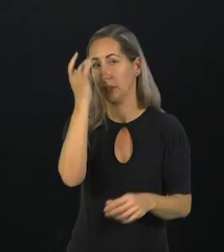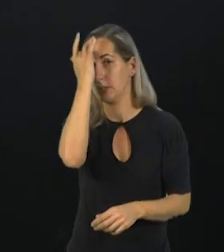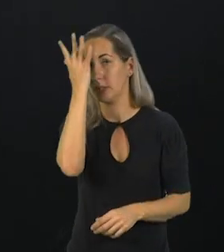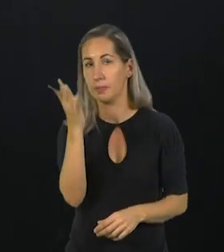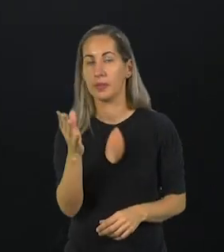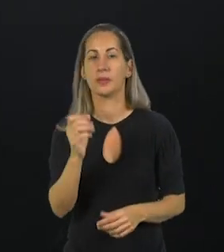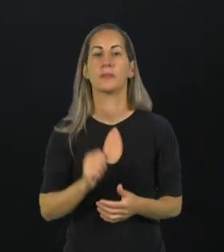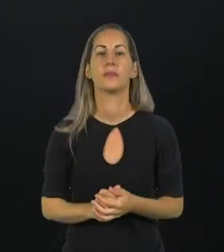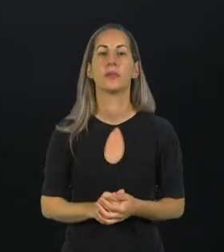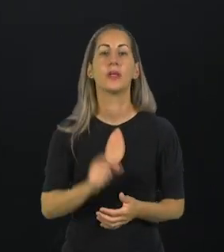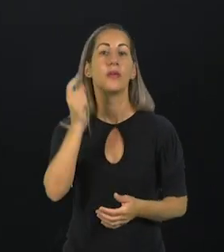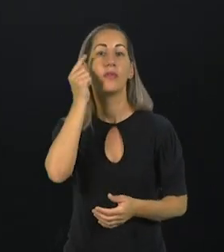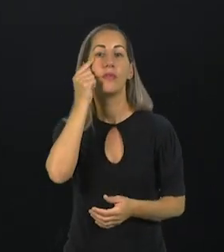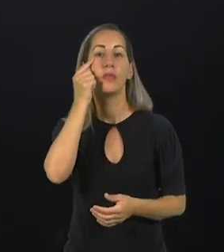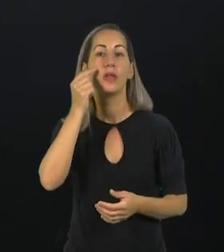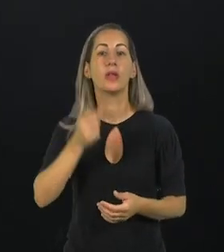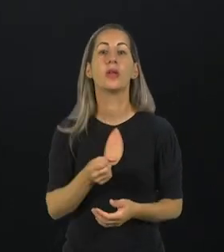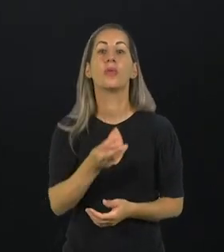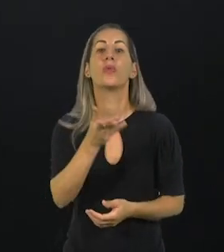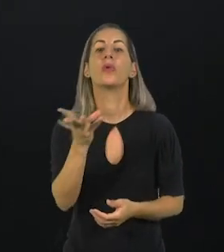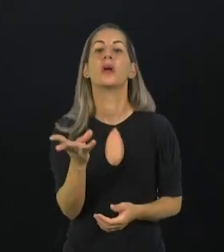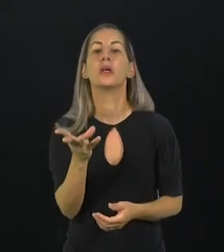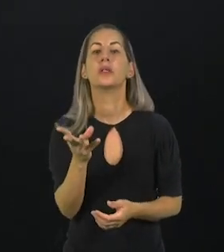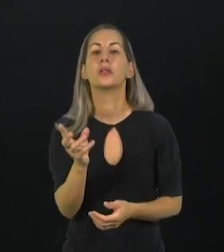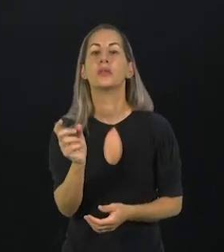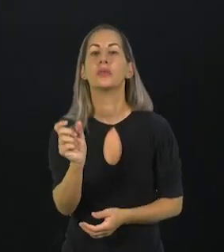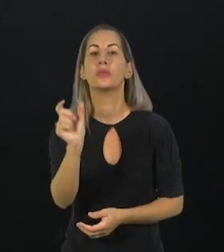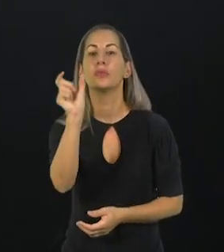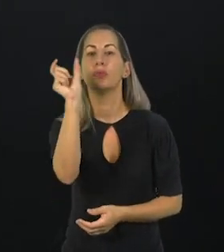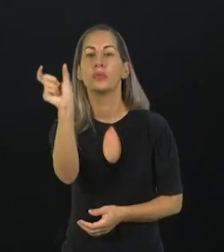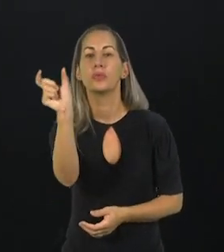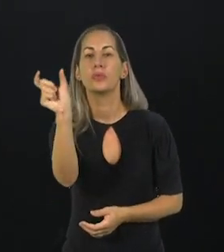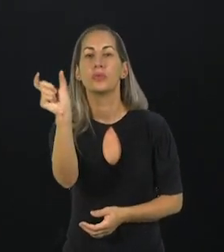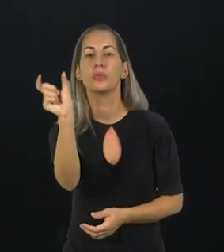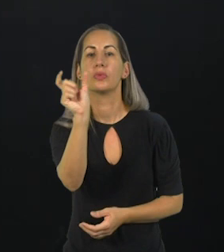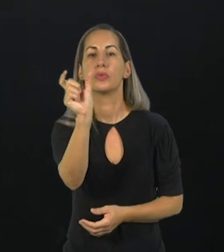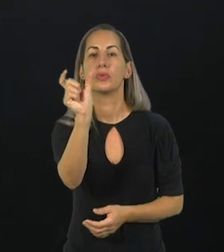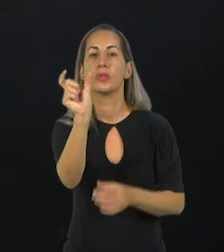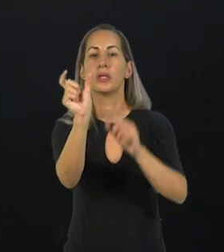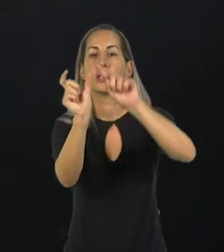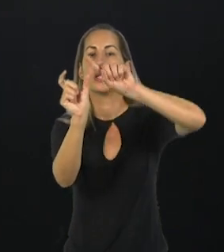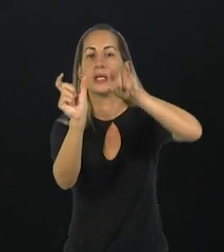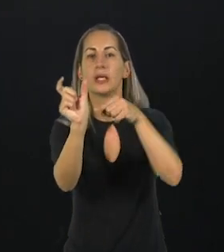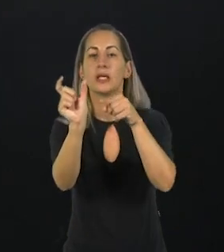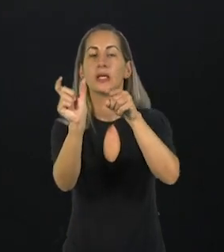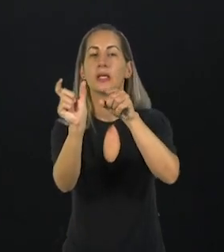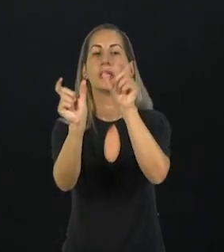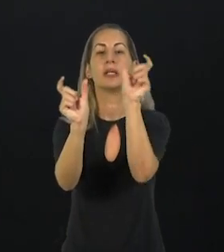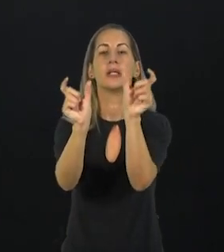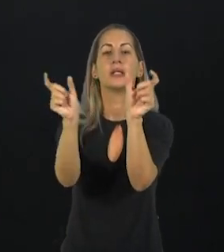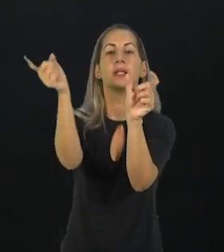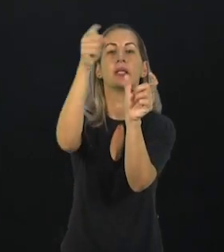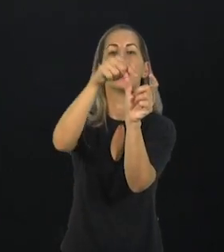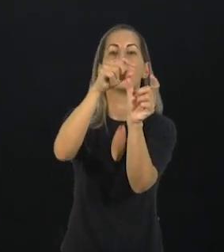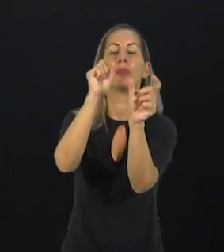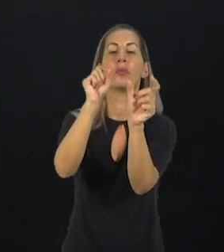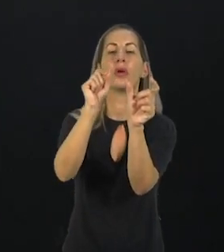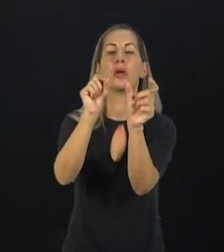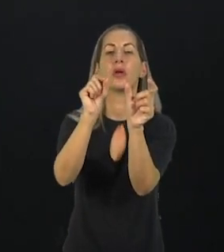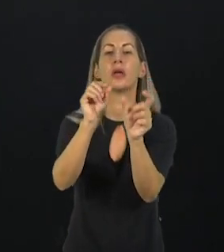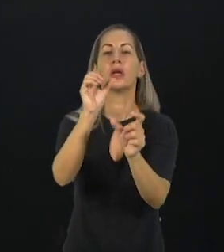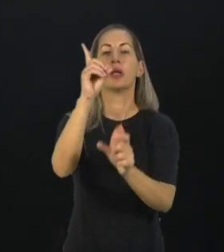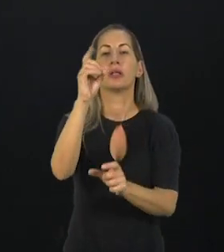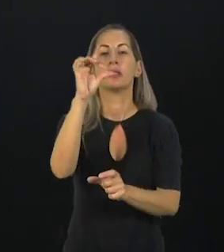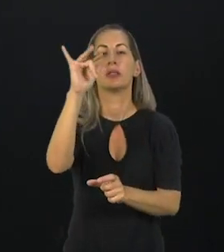só você verificar quantas casas decimais existem após a vírgula. Espera aí, o que é casa